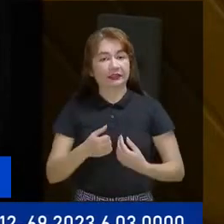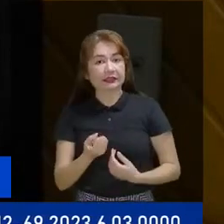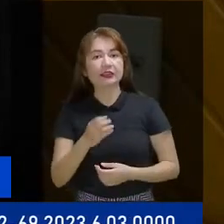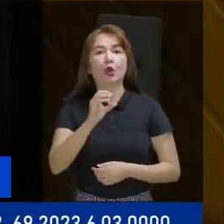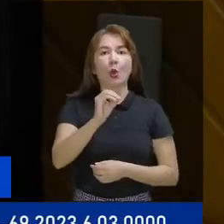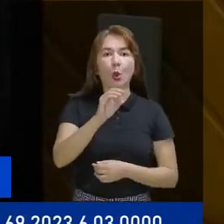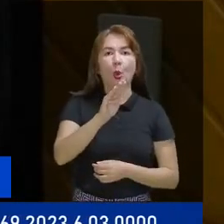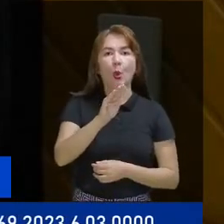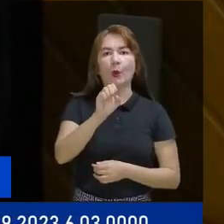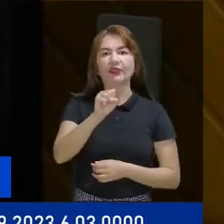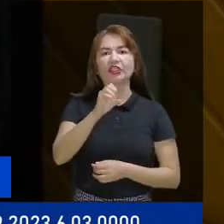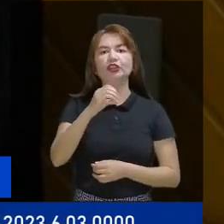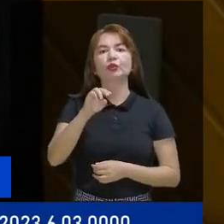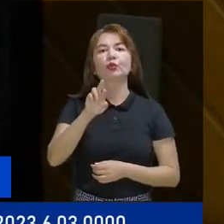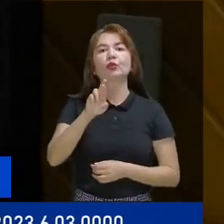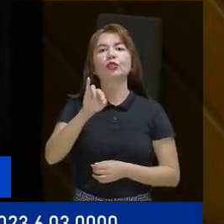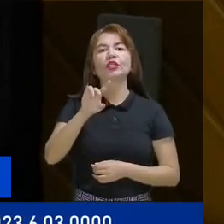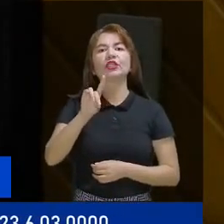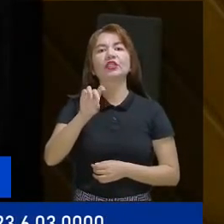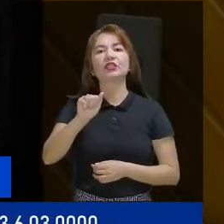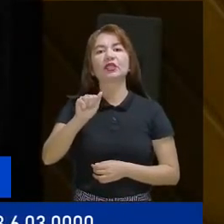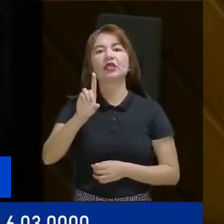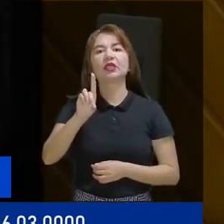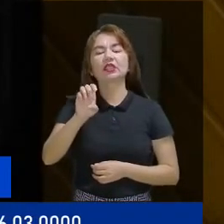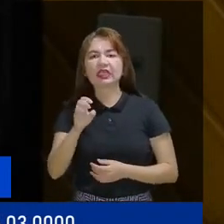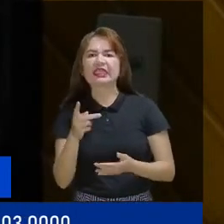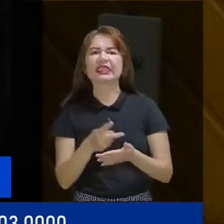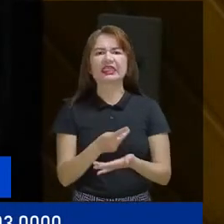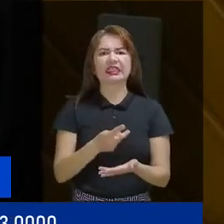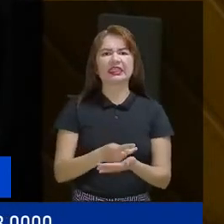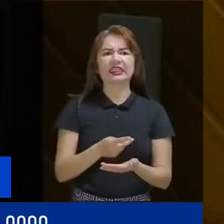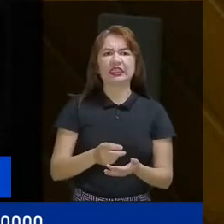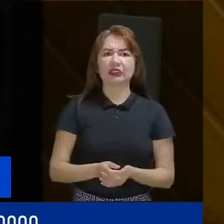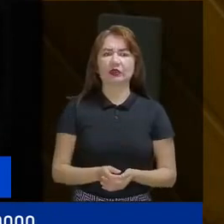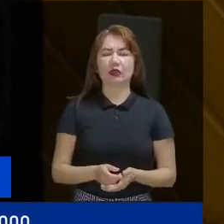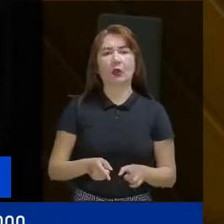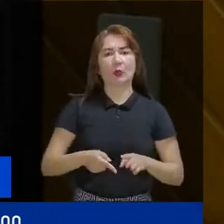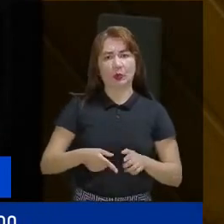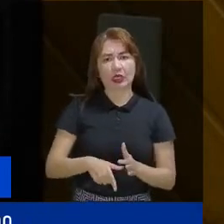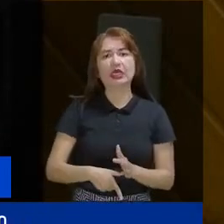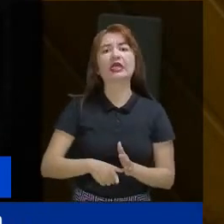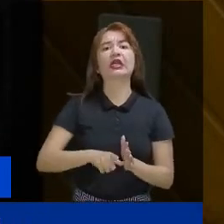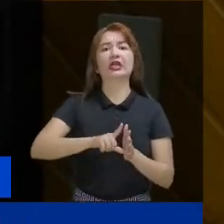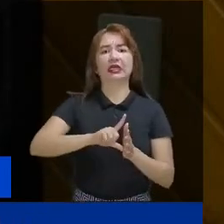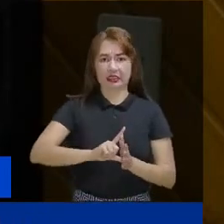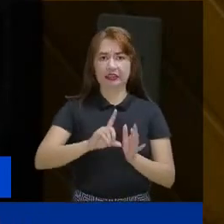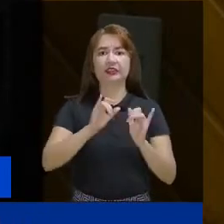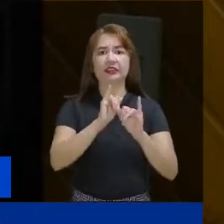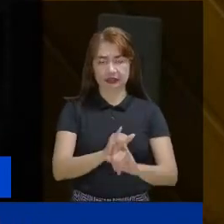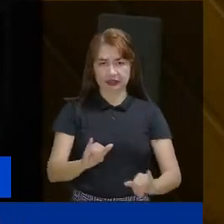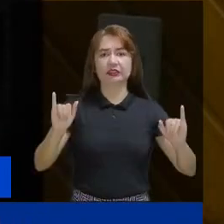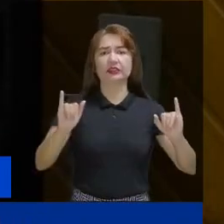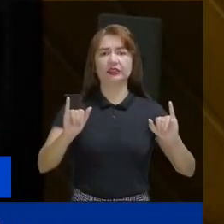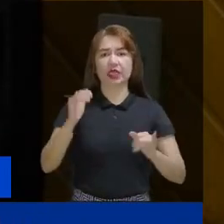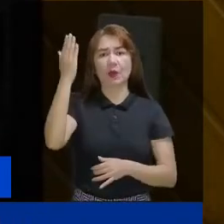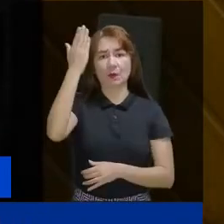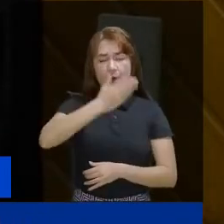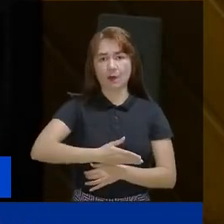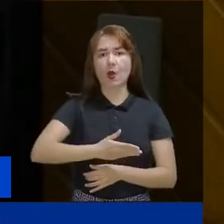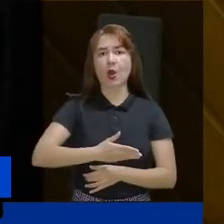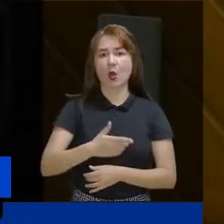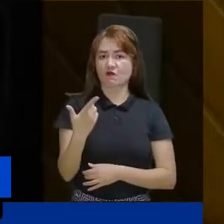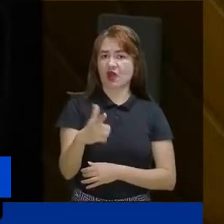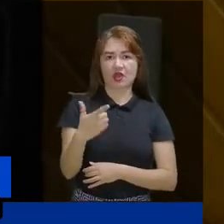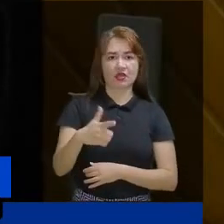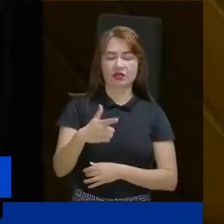na rejeição à preliminar de erro na distribuição ao juízo prevento e no apontamento de inexistência de prova nos autos